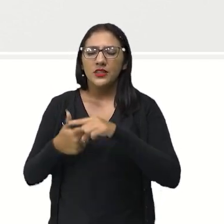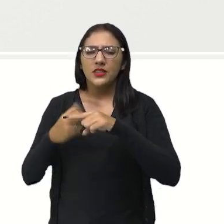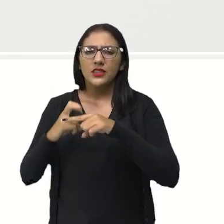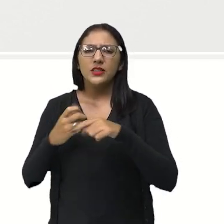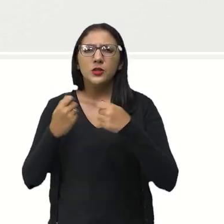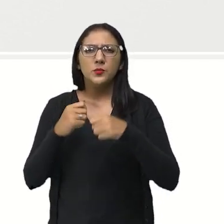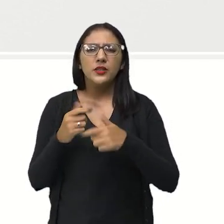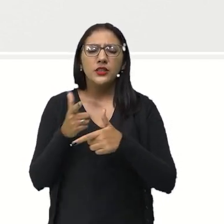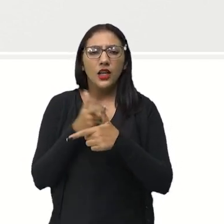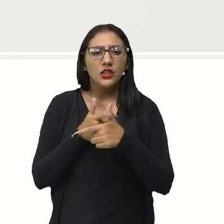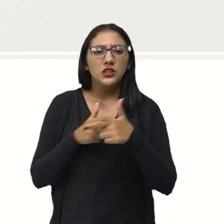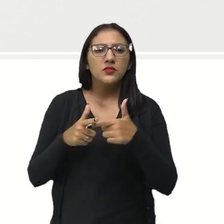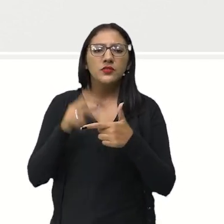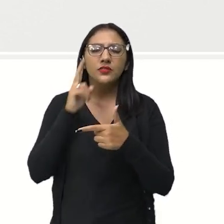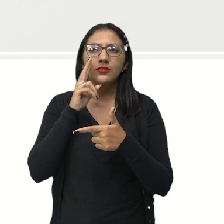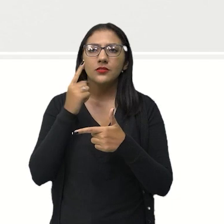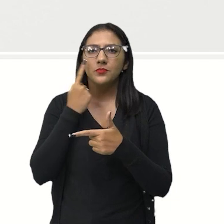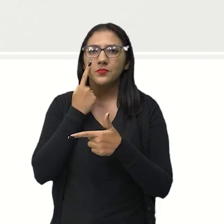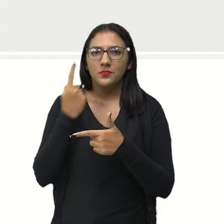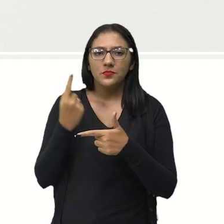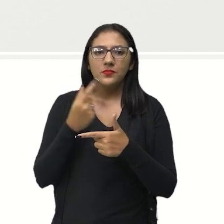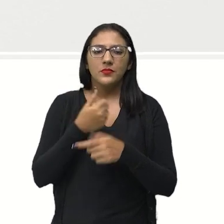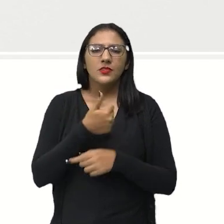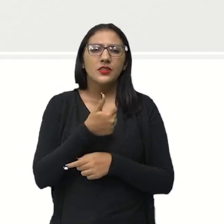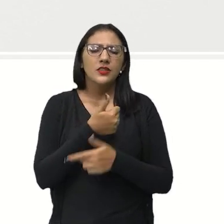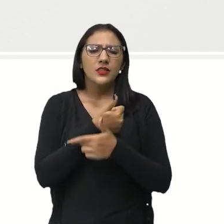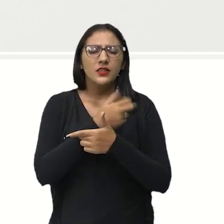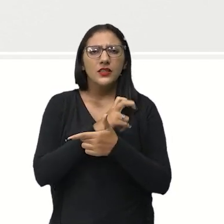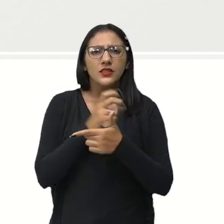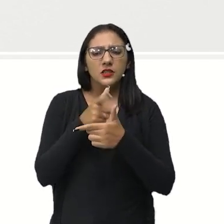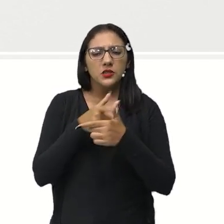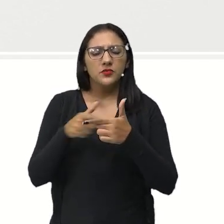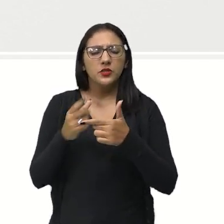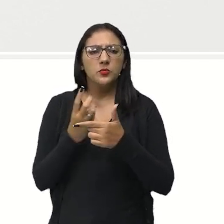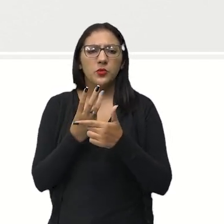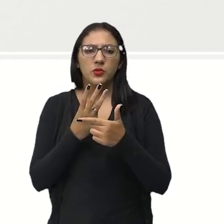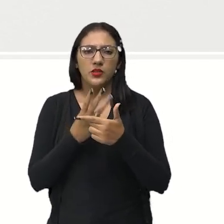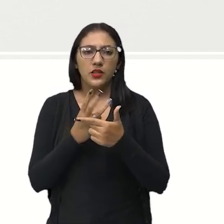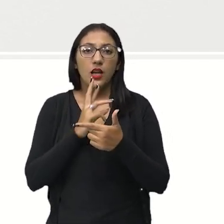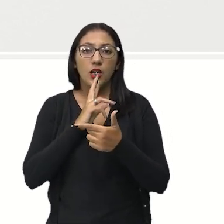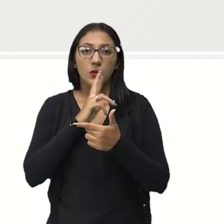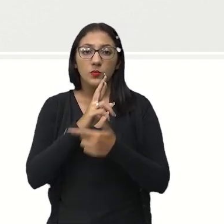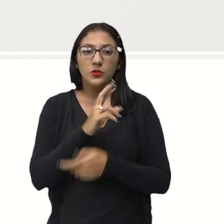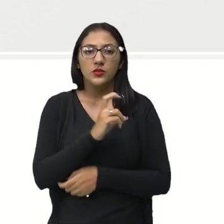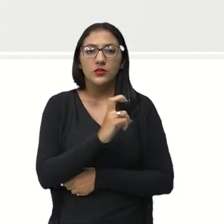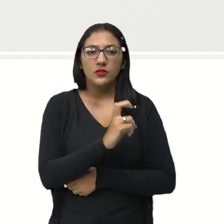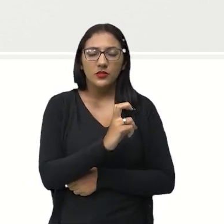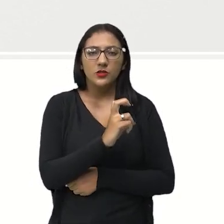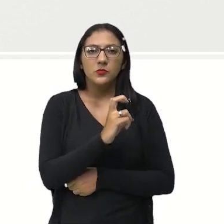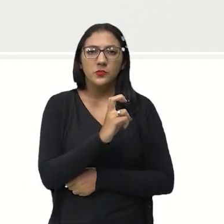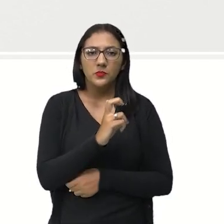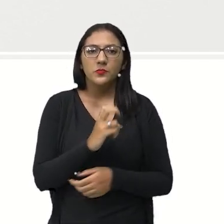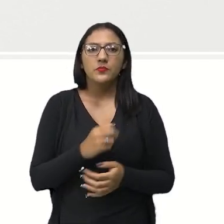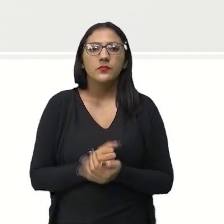dividir com 3. 15 dividido para 3 vai dar 5.